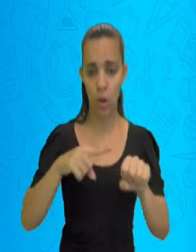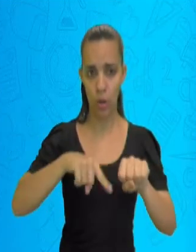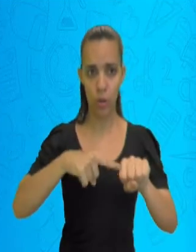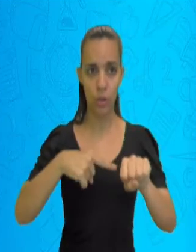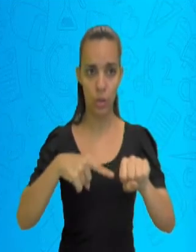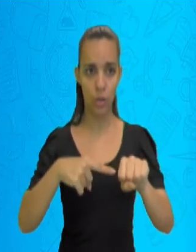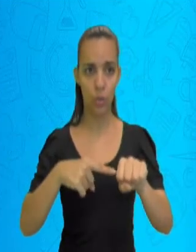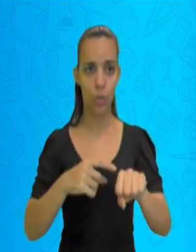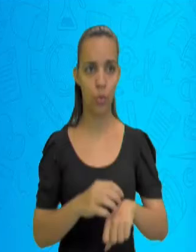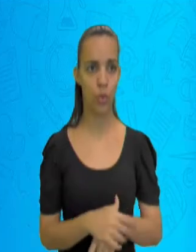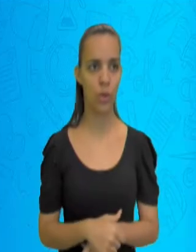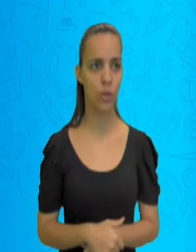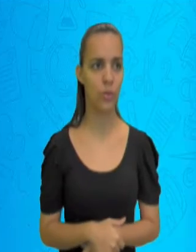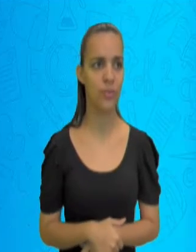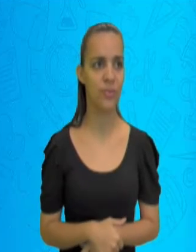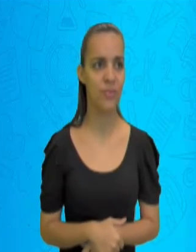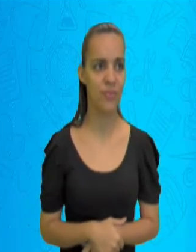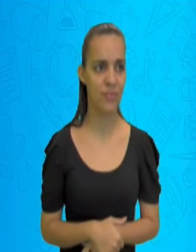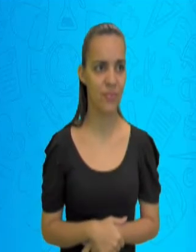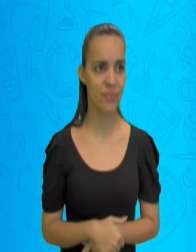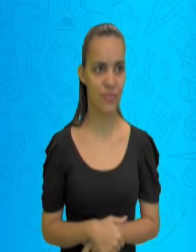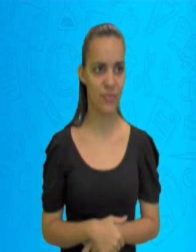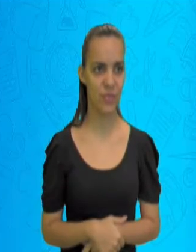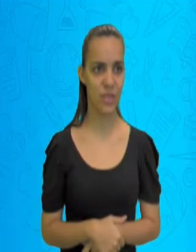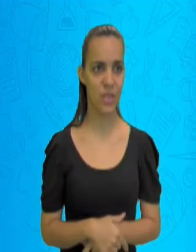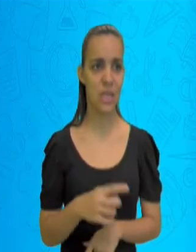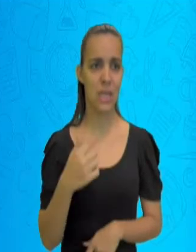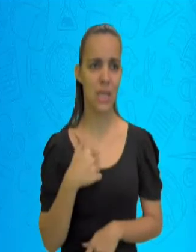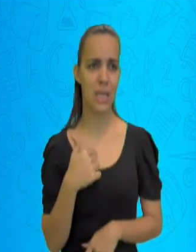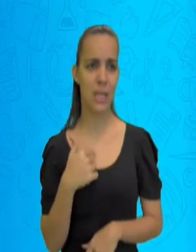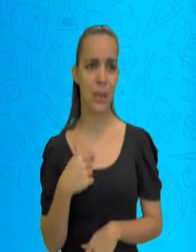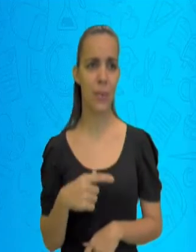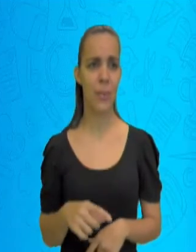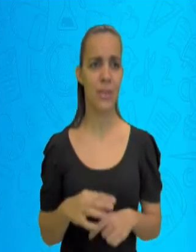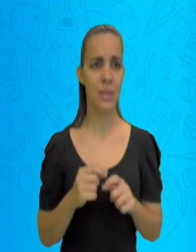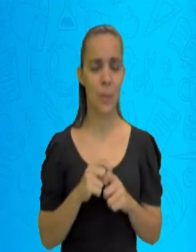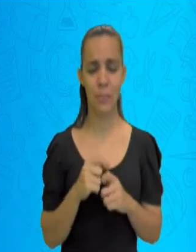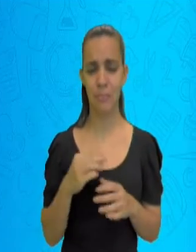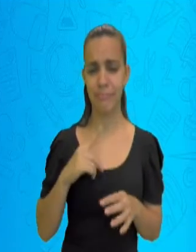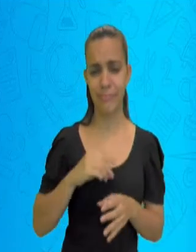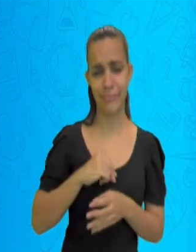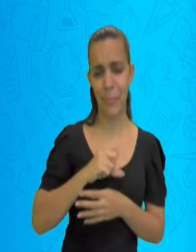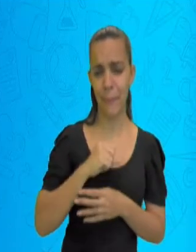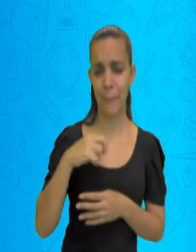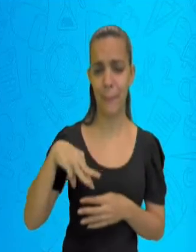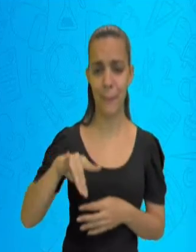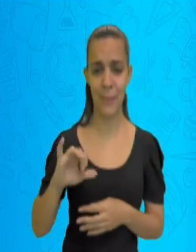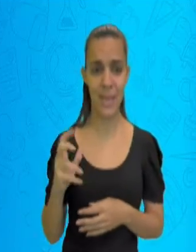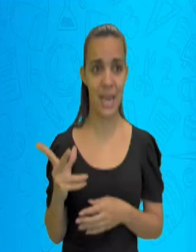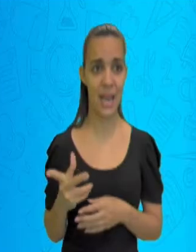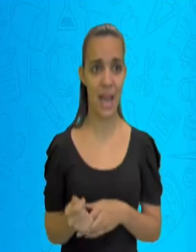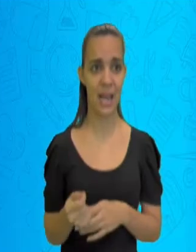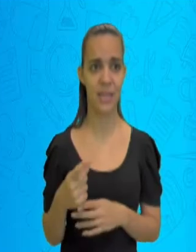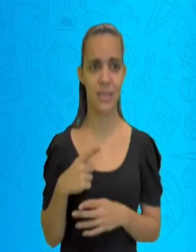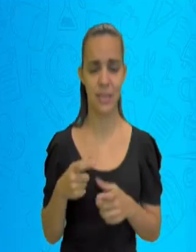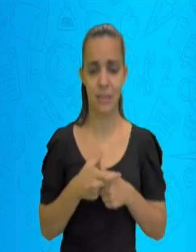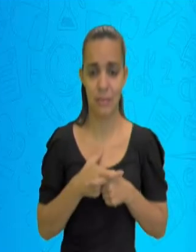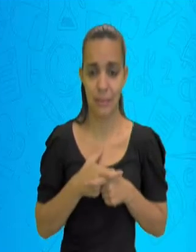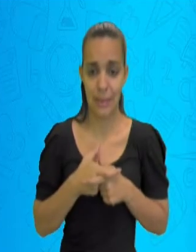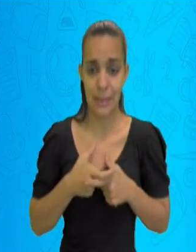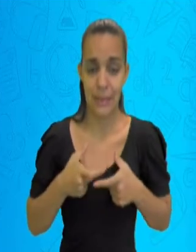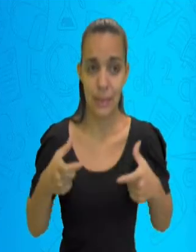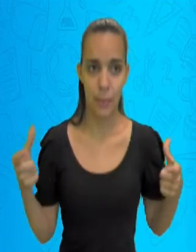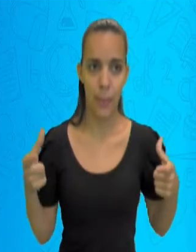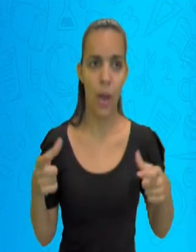Então, o raio da eletrosfera é milhares de vezes maior do que o raio do núcleo.